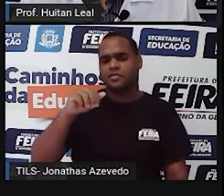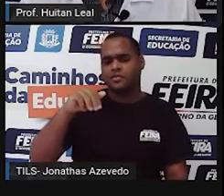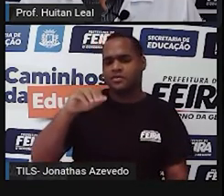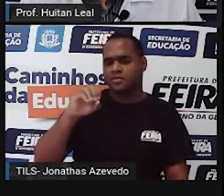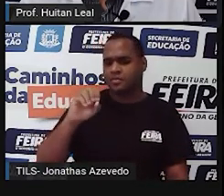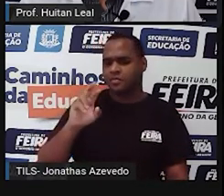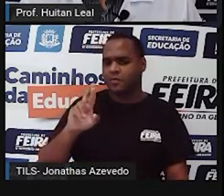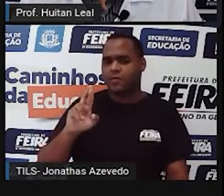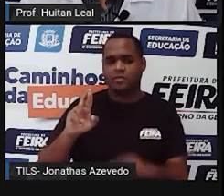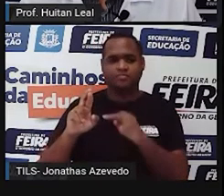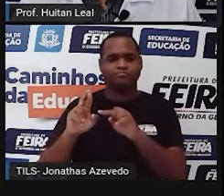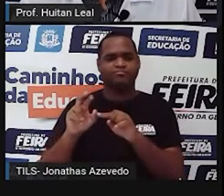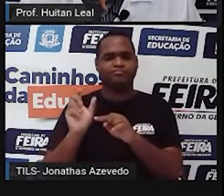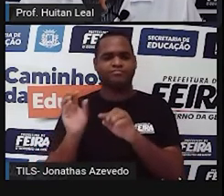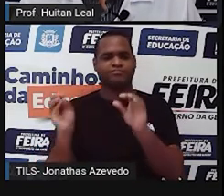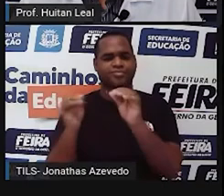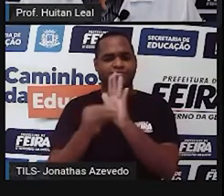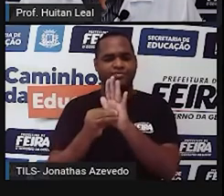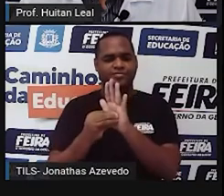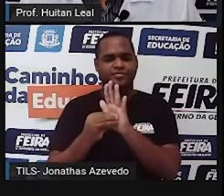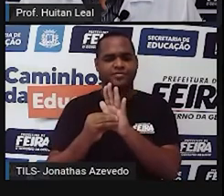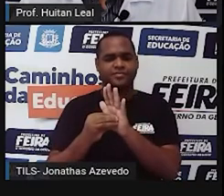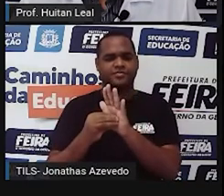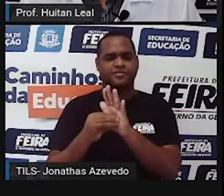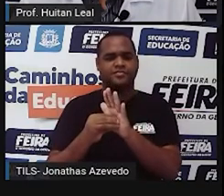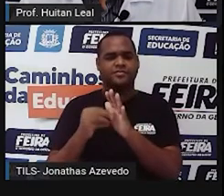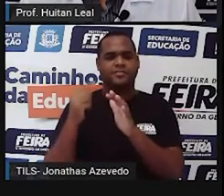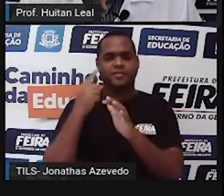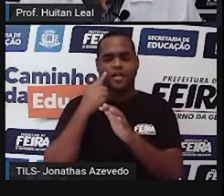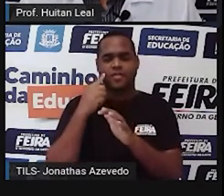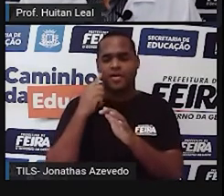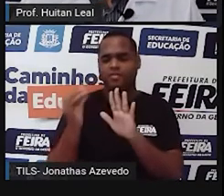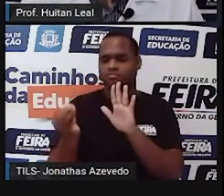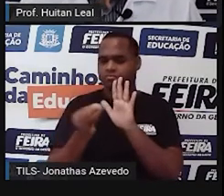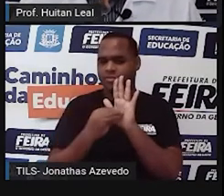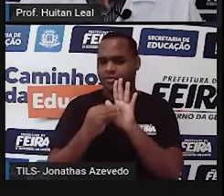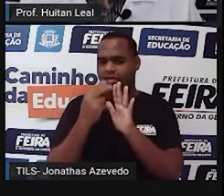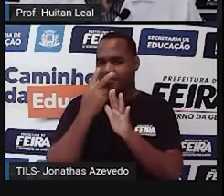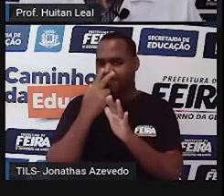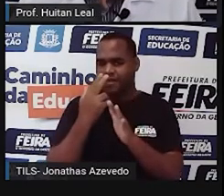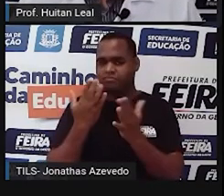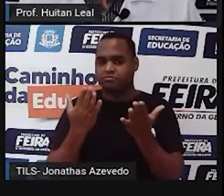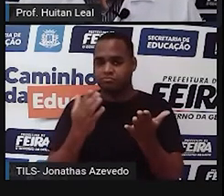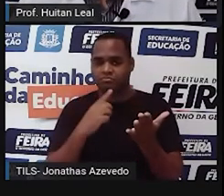Amor. Então, olha o como aqui, não é? Interrogativo.